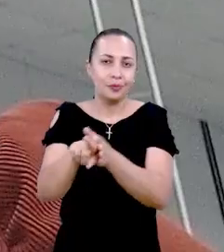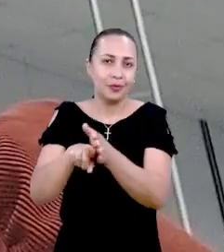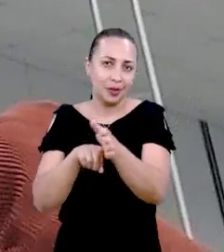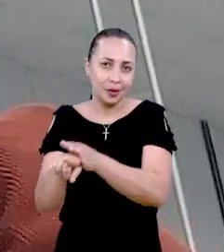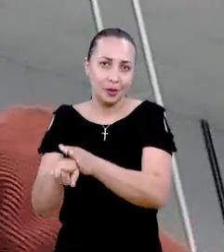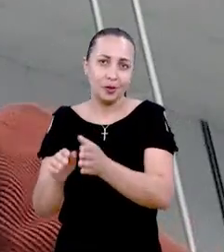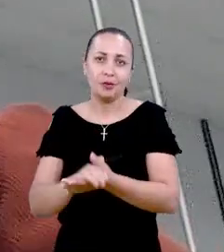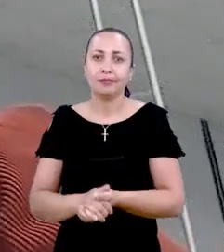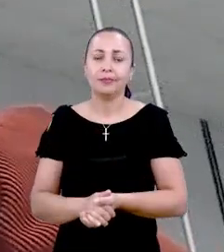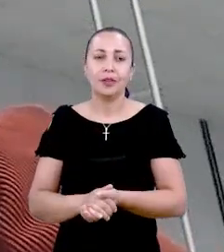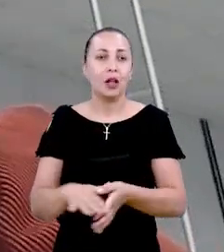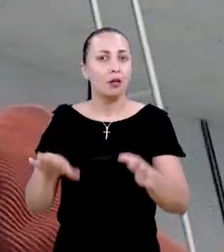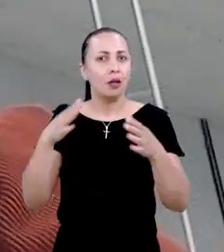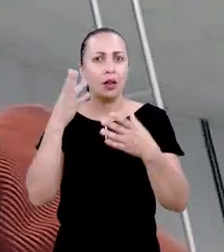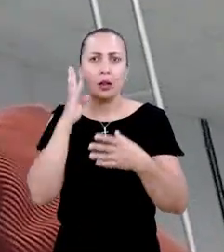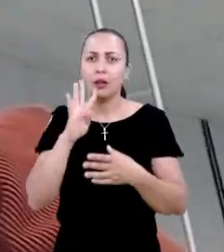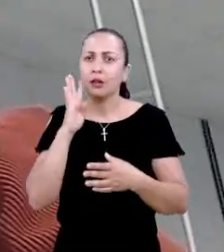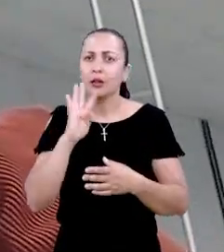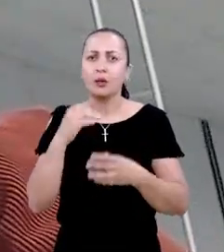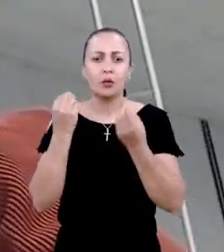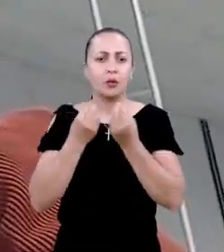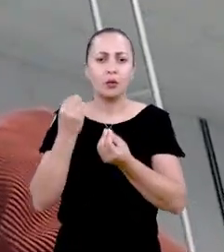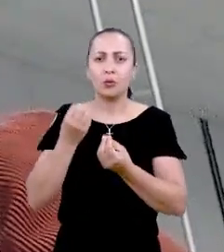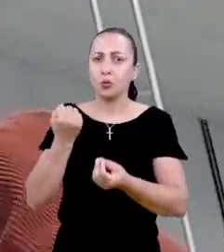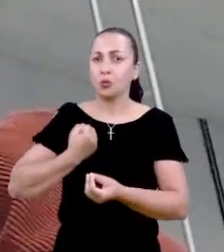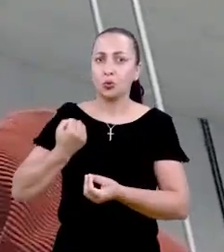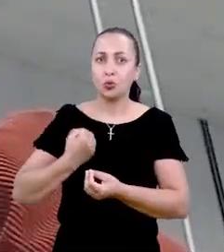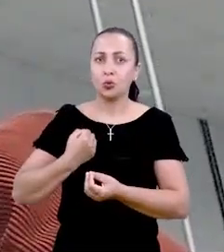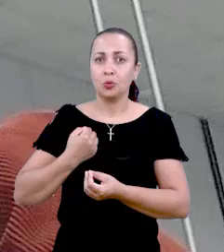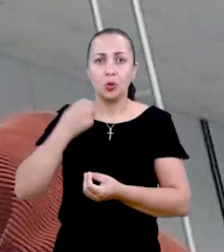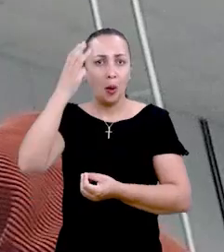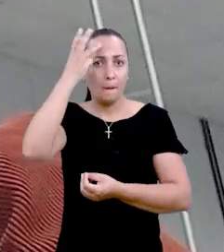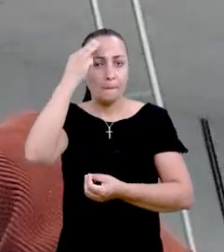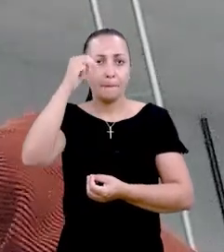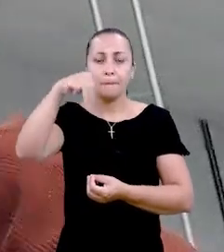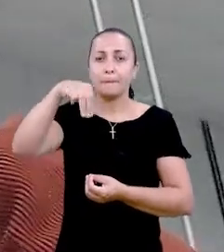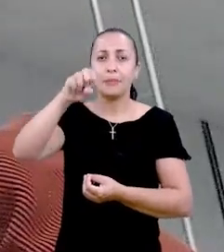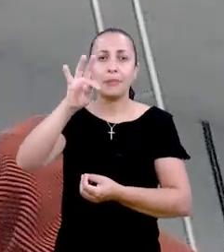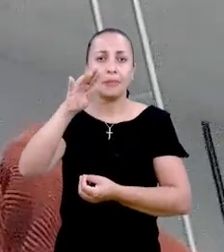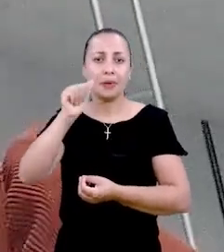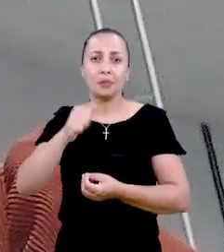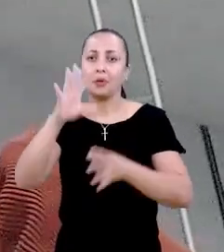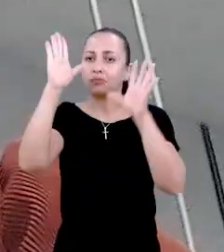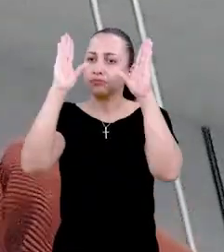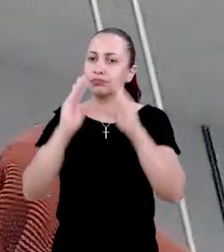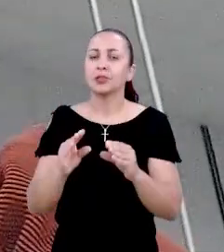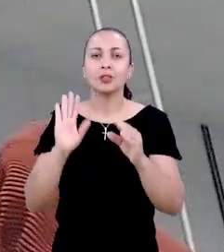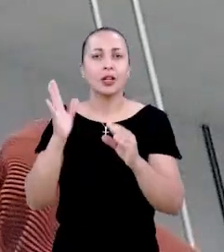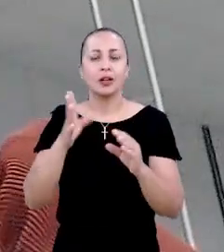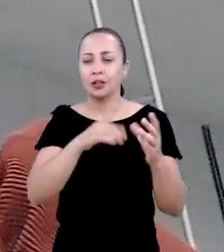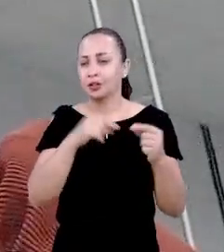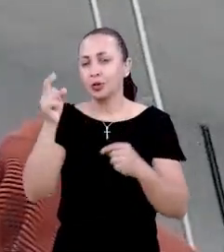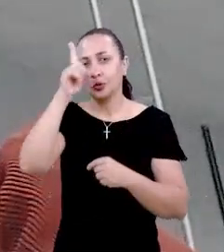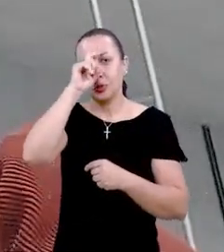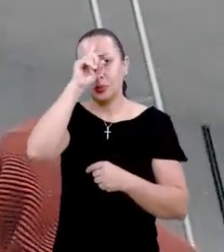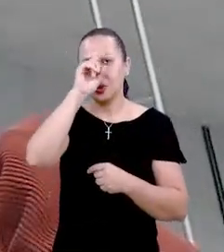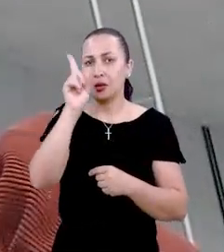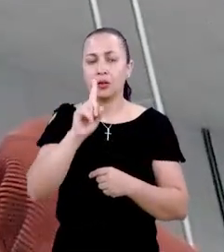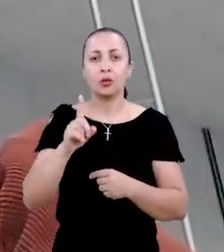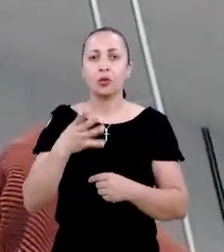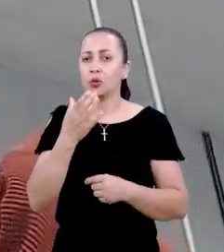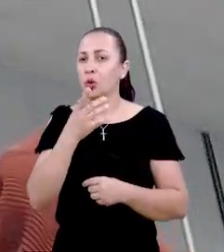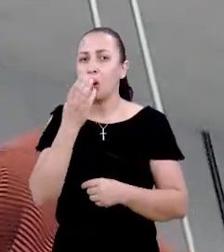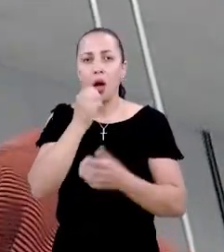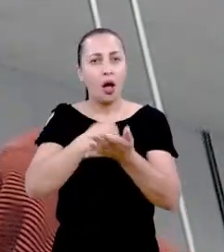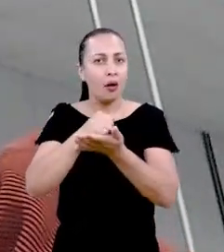investigando. E é impressionante, assim, como as taxas metabólicas, elas já baixam em muito pouco tempo. Eu já saí do hospital, inclusive, sem tomar mais remédio de